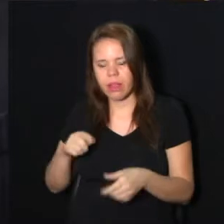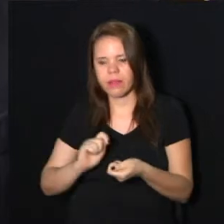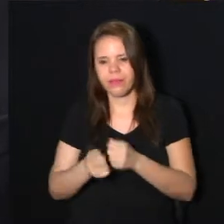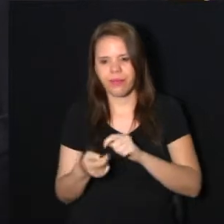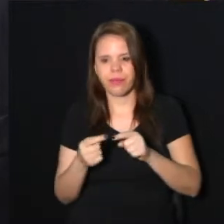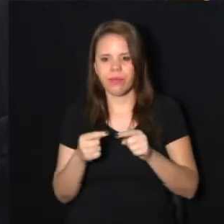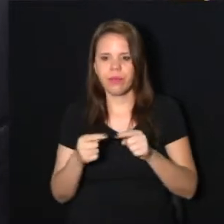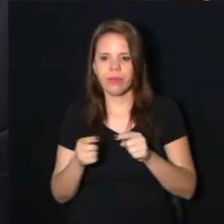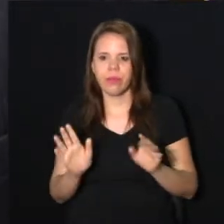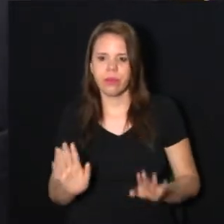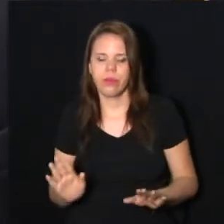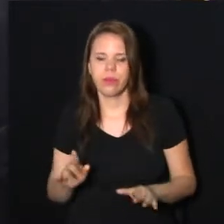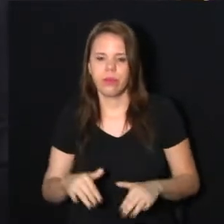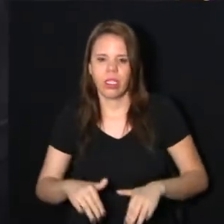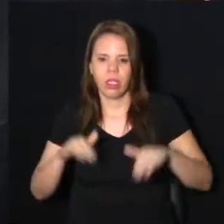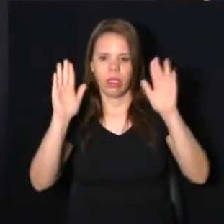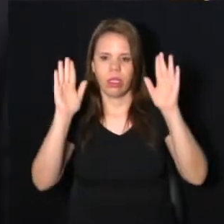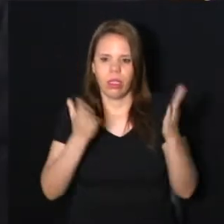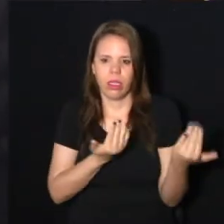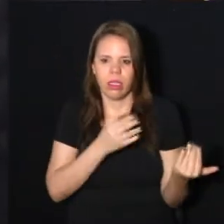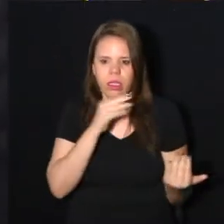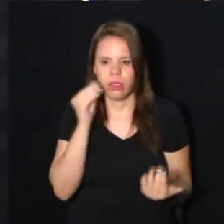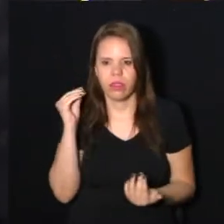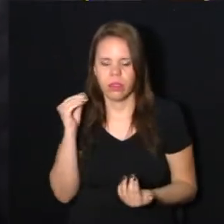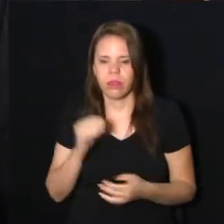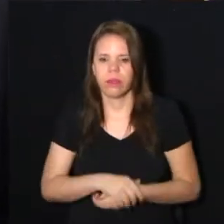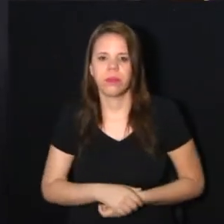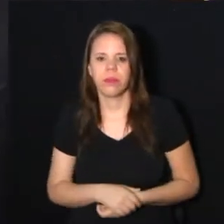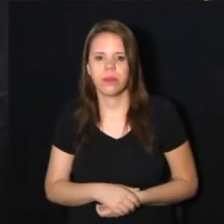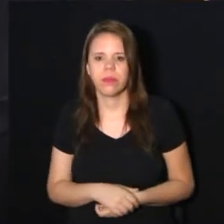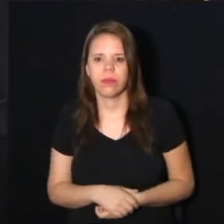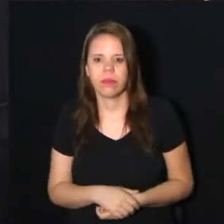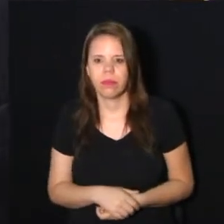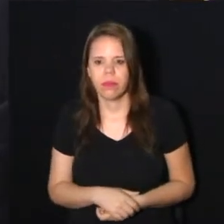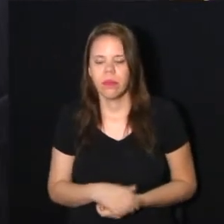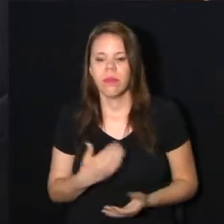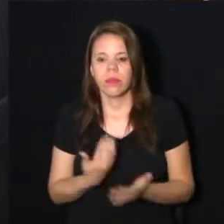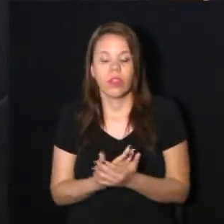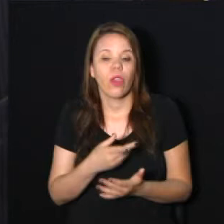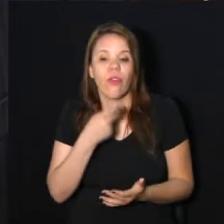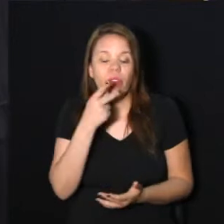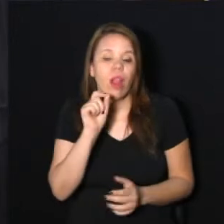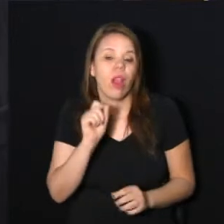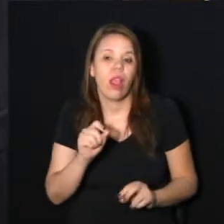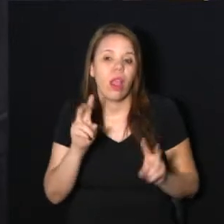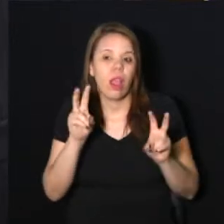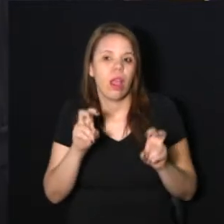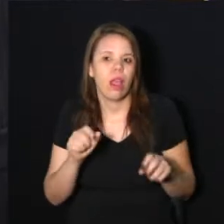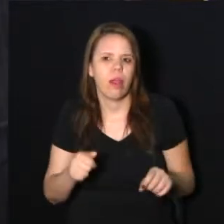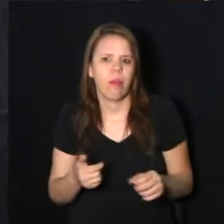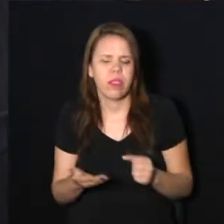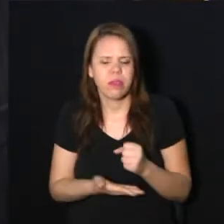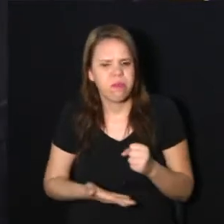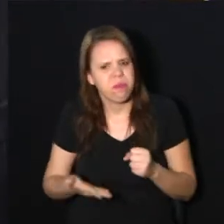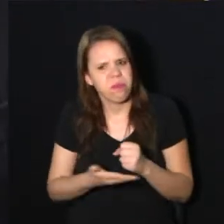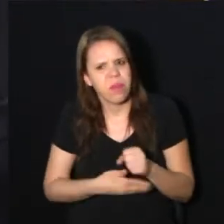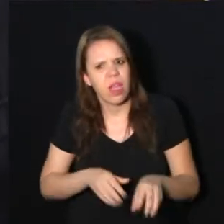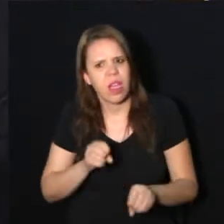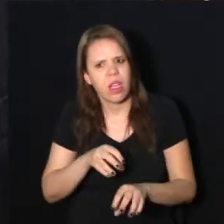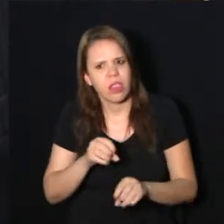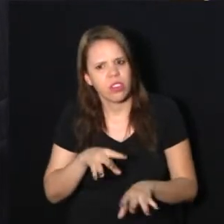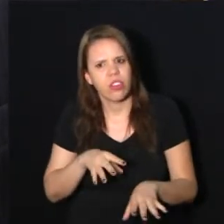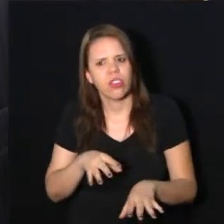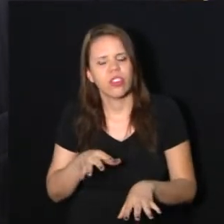adequado, que é na infância, na adolescência, na juventude. Estudar, que eu digo, aspectos mais básicos da educação